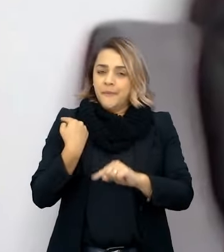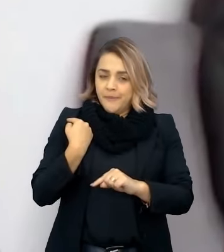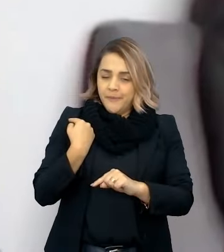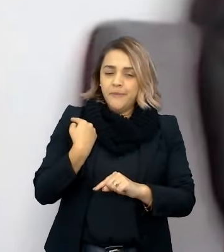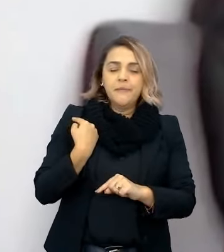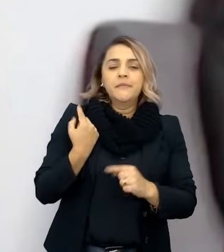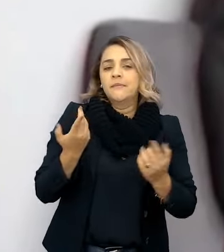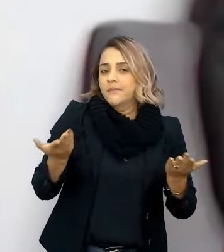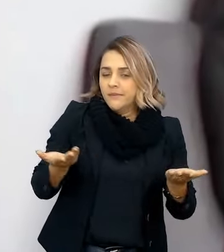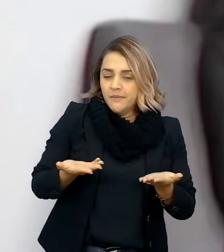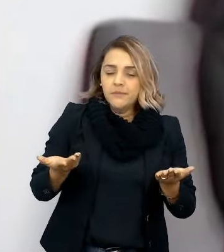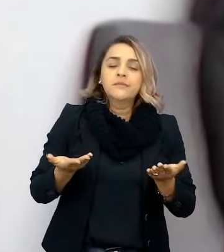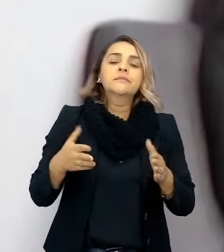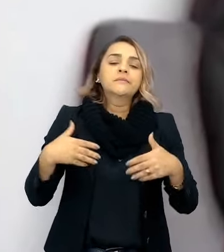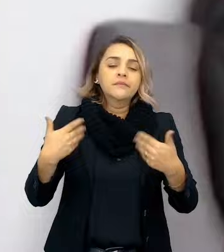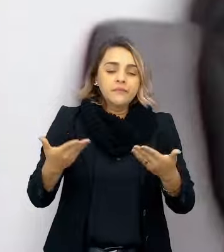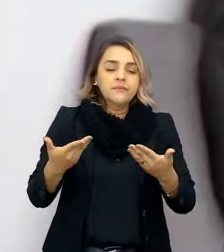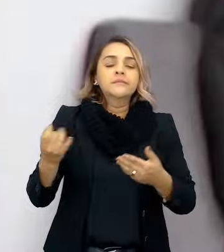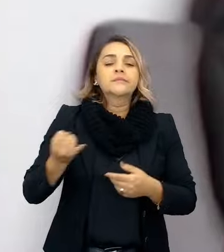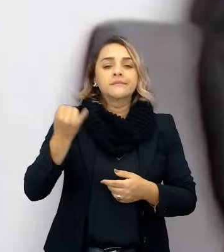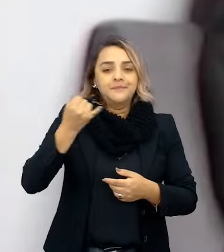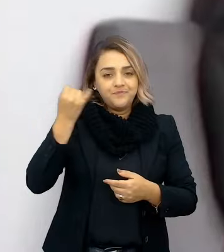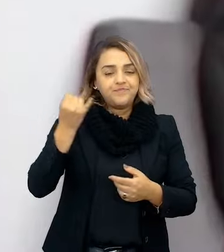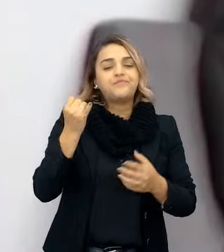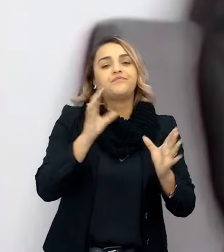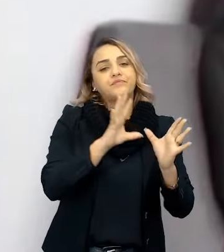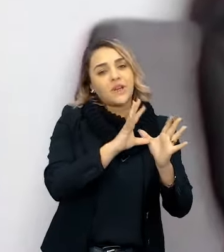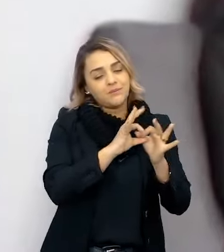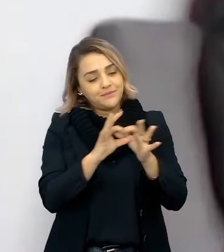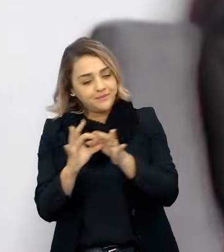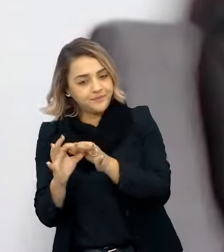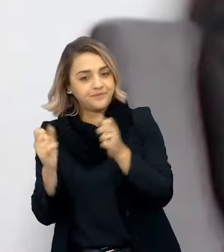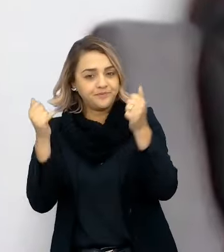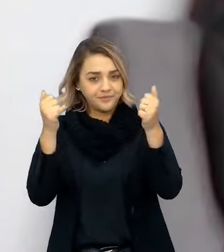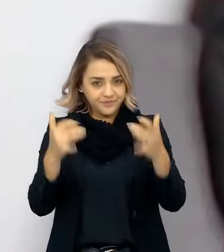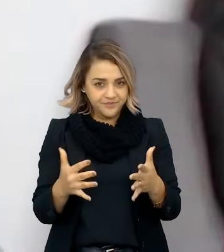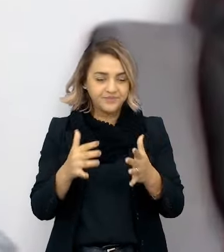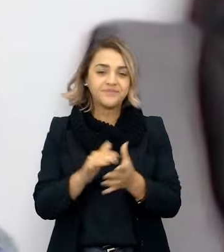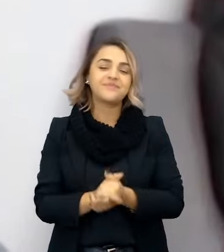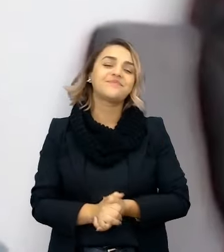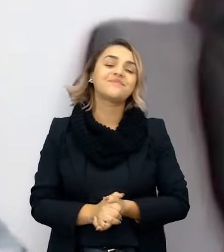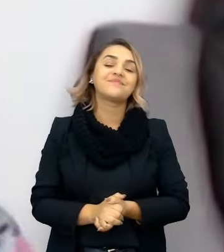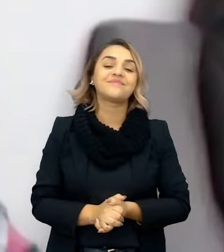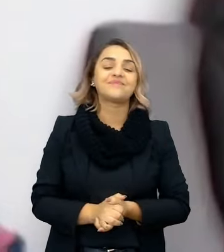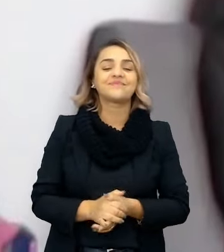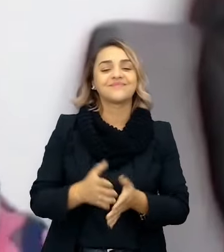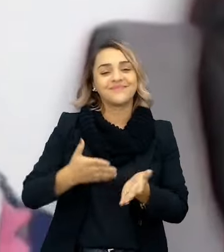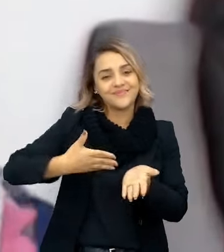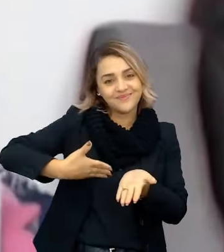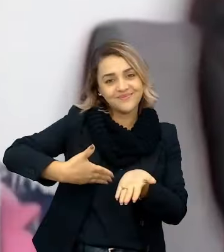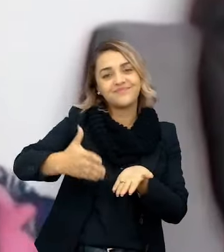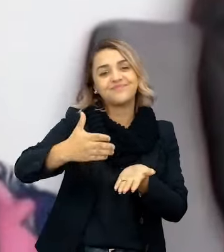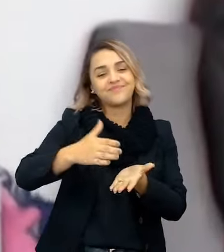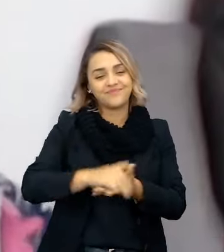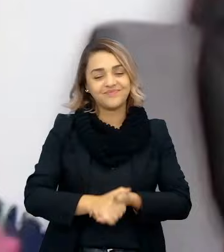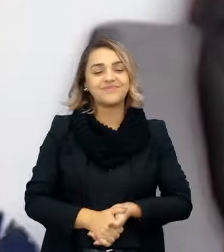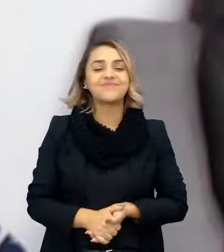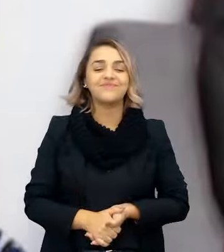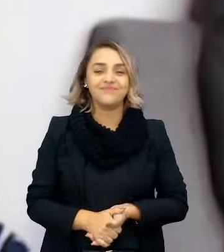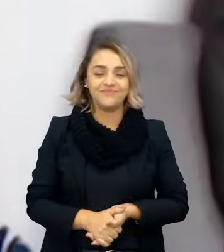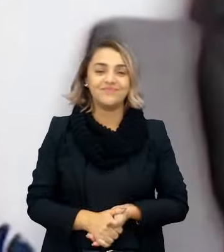nessa, né? Eu gosto sempre de deixar contextualizado, tá bom? Então, vamos lá, pessoal. Vocês me permitam, eu vou colocar aqui o PowerPoint, tá?